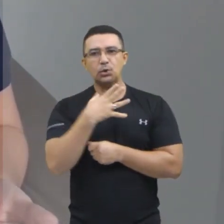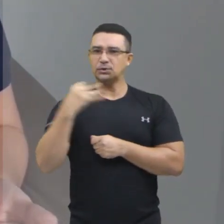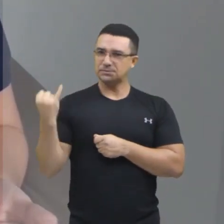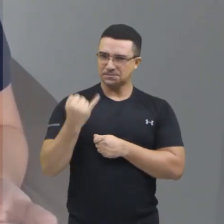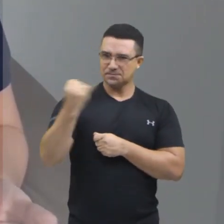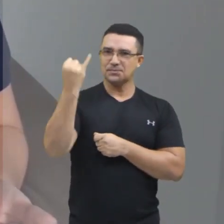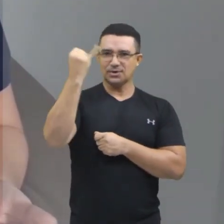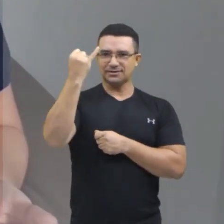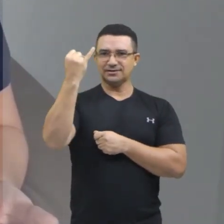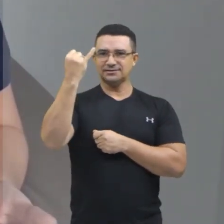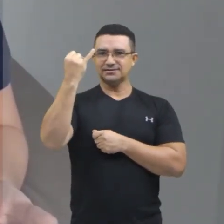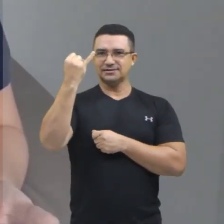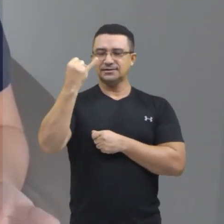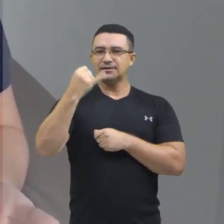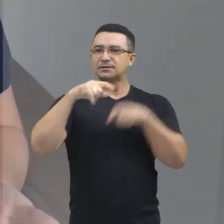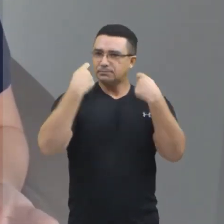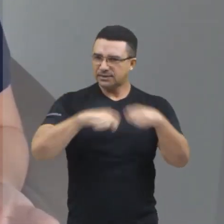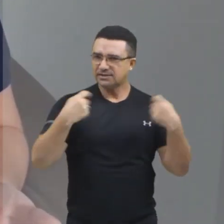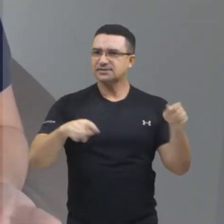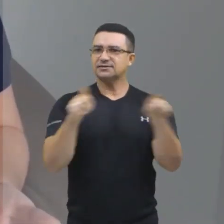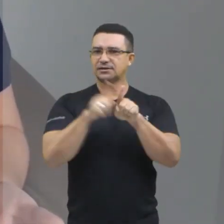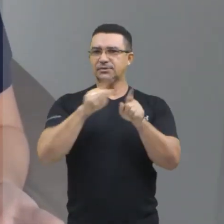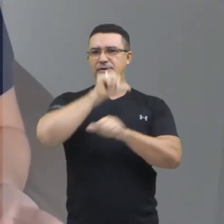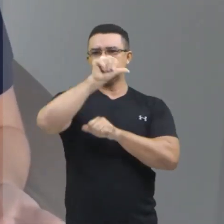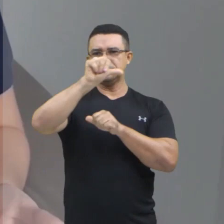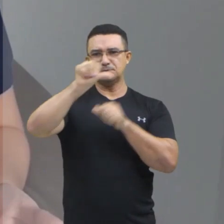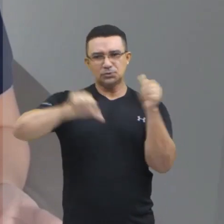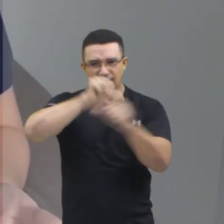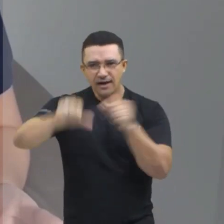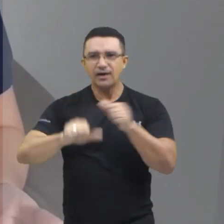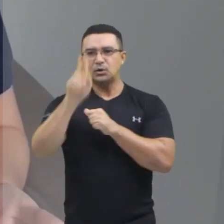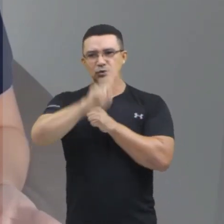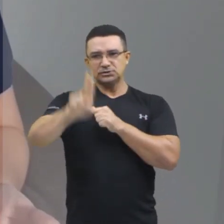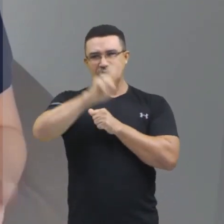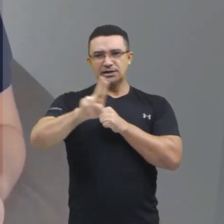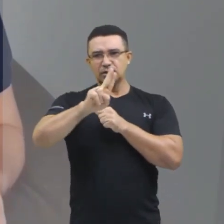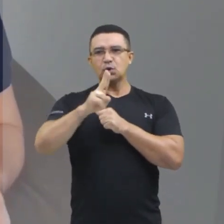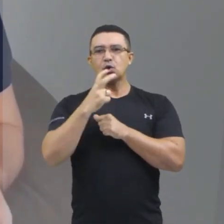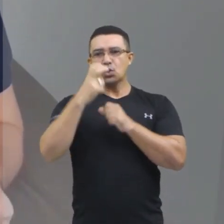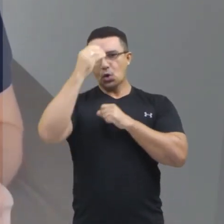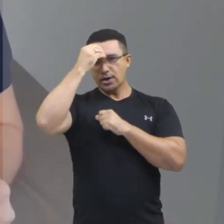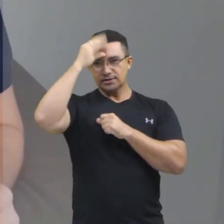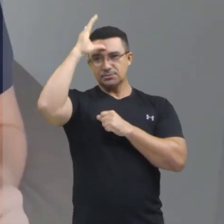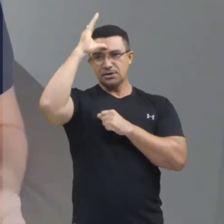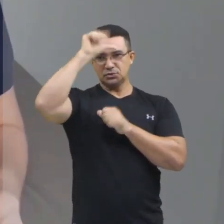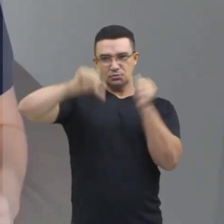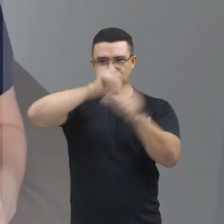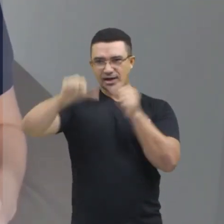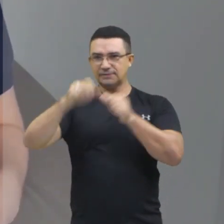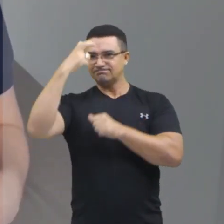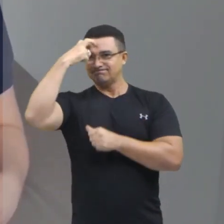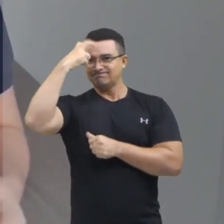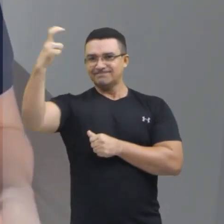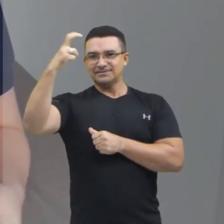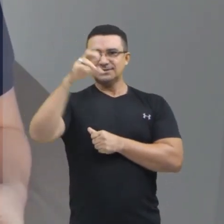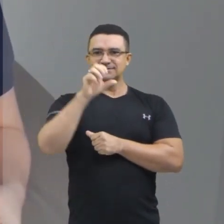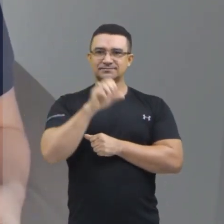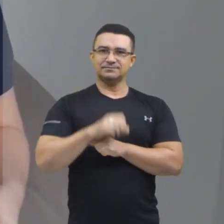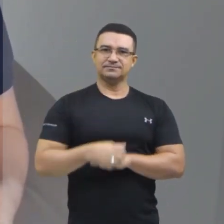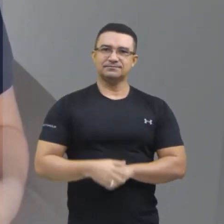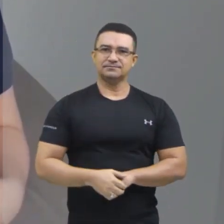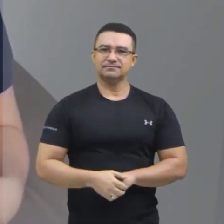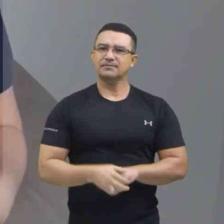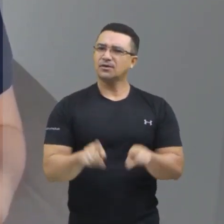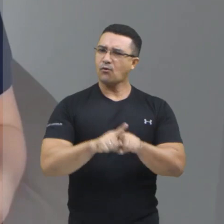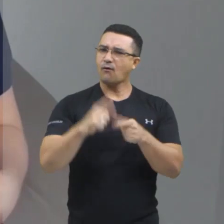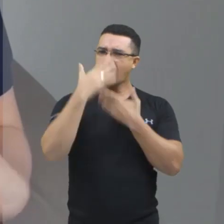mas não é suficiente. Eu tenho que sabê-lo transformá-lo em sabedoria. E isso eu agradeço muito